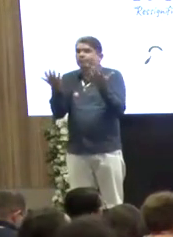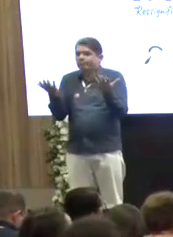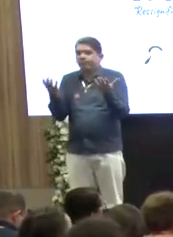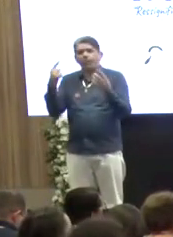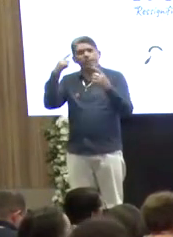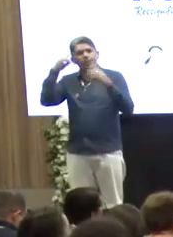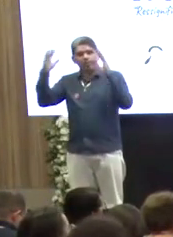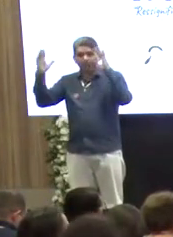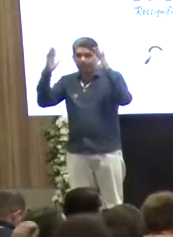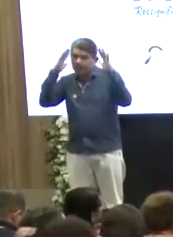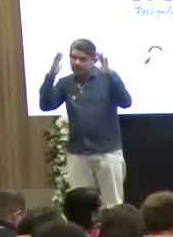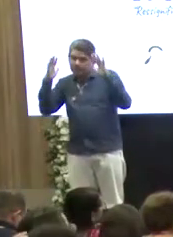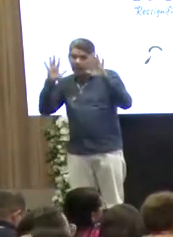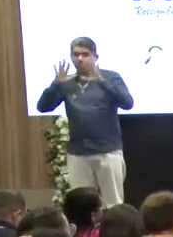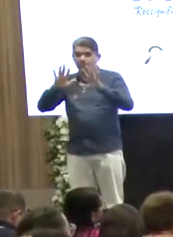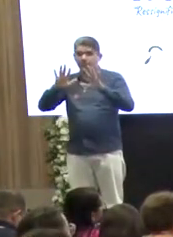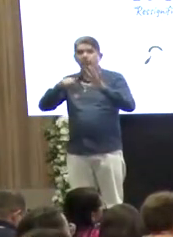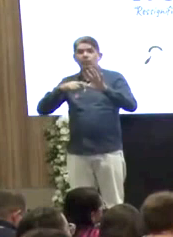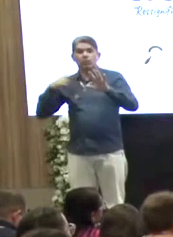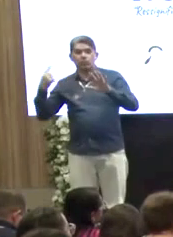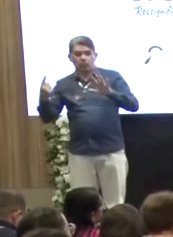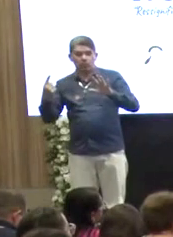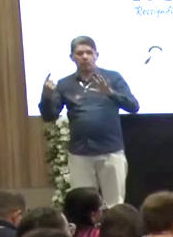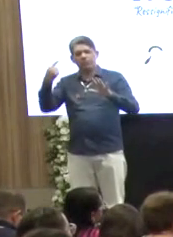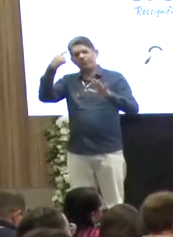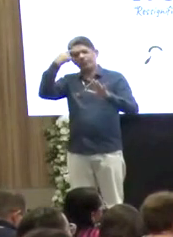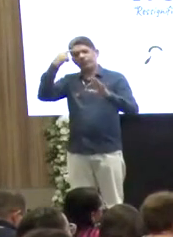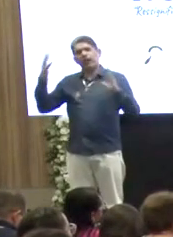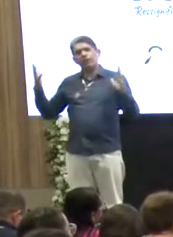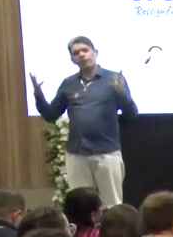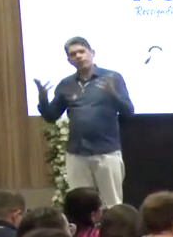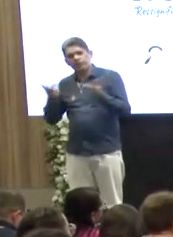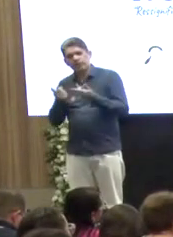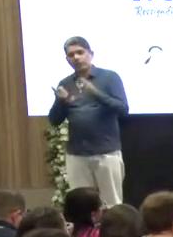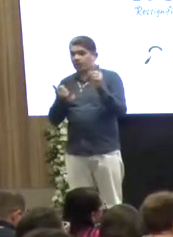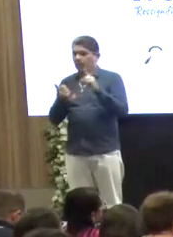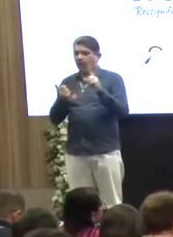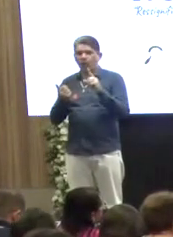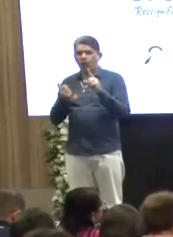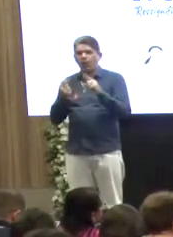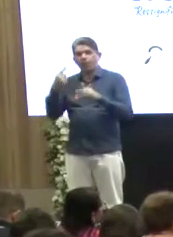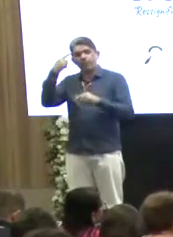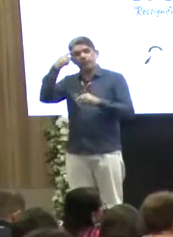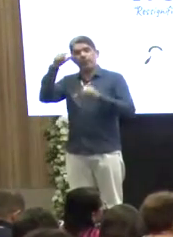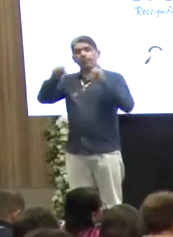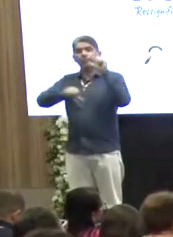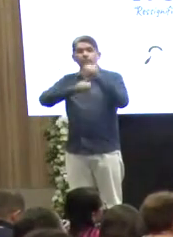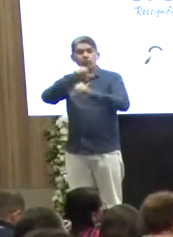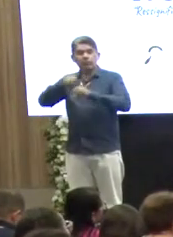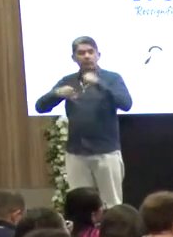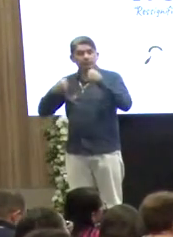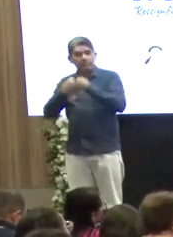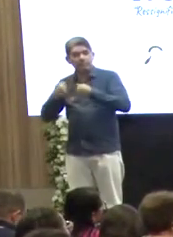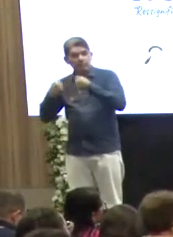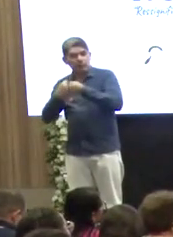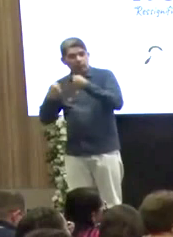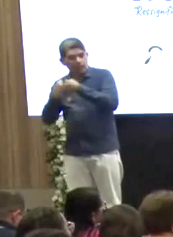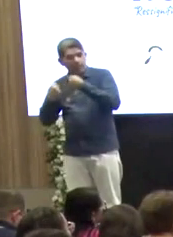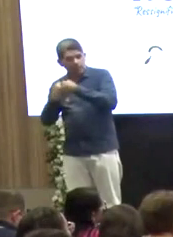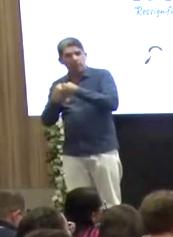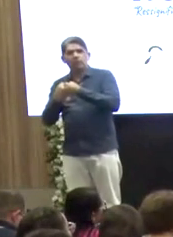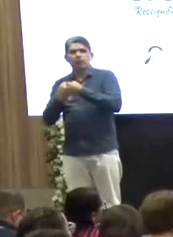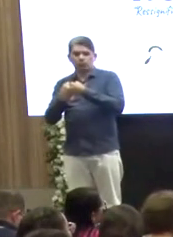de prática, o mesmo olhar para os sujeitos, o mesmo olhar para as desigualdades, para as diferenças, que nós tínhamos da época que nós nos formamos. Vamos pensar